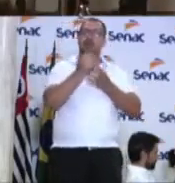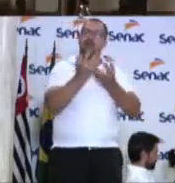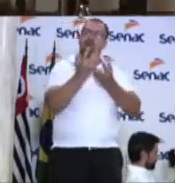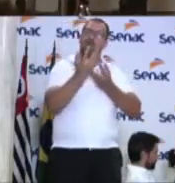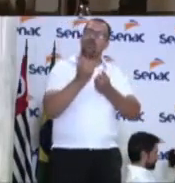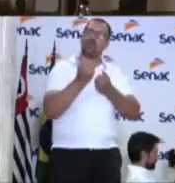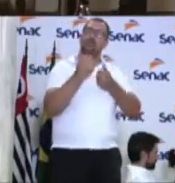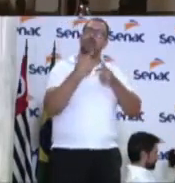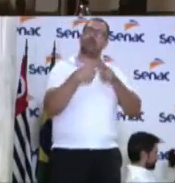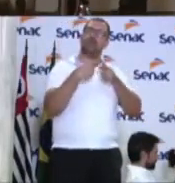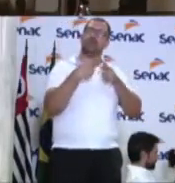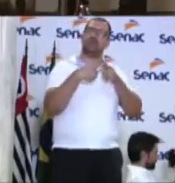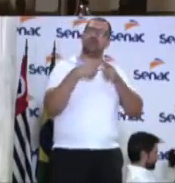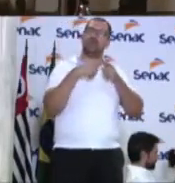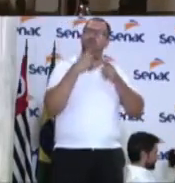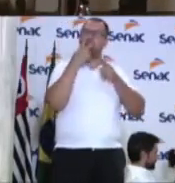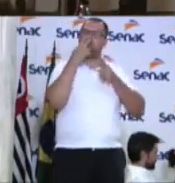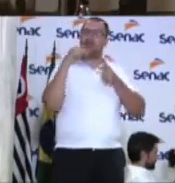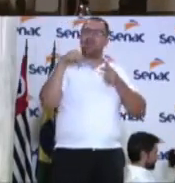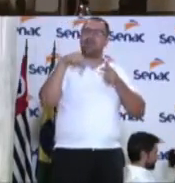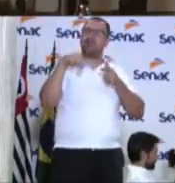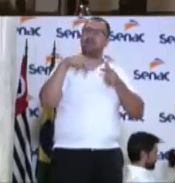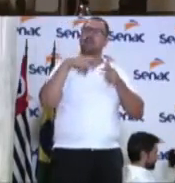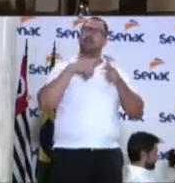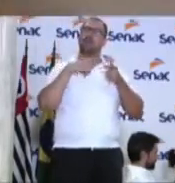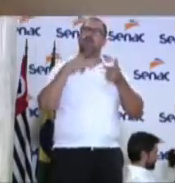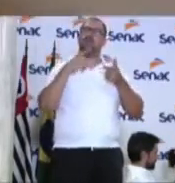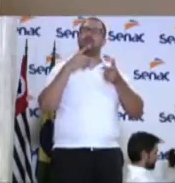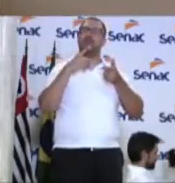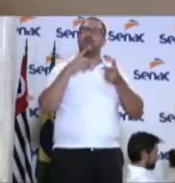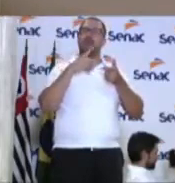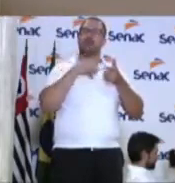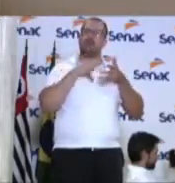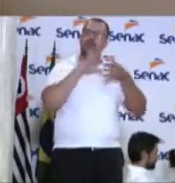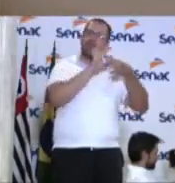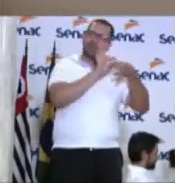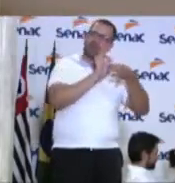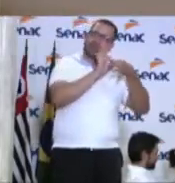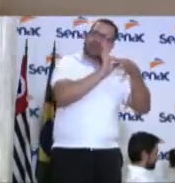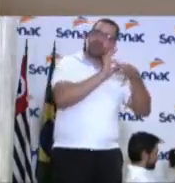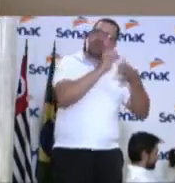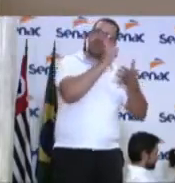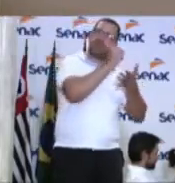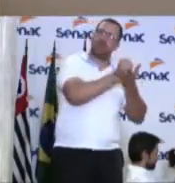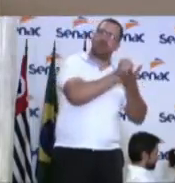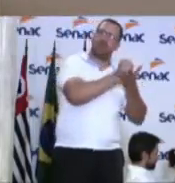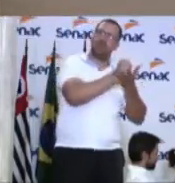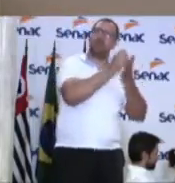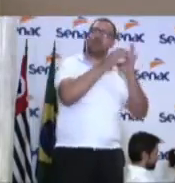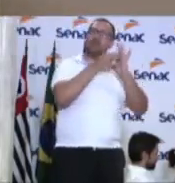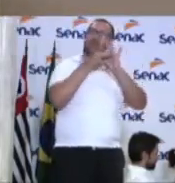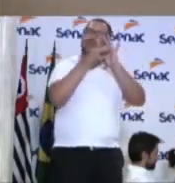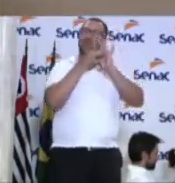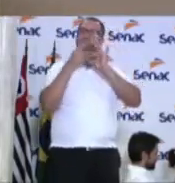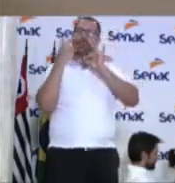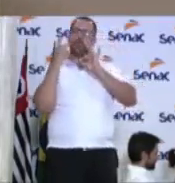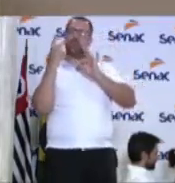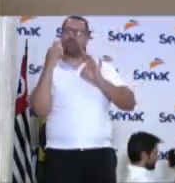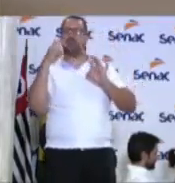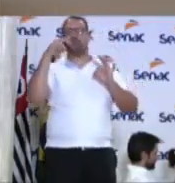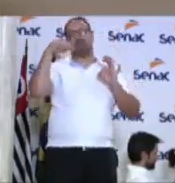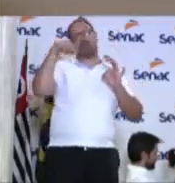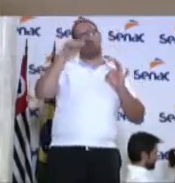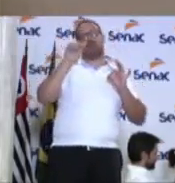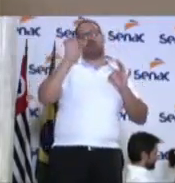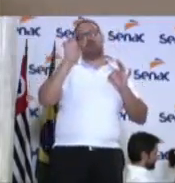um jeito natural. Então, os nossos personagens têm sempre uma ligação natural com a marca. Então, o nosso primeiro personagem era um ambulante que vendia cerveja